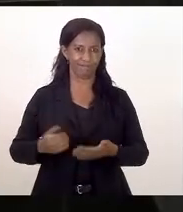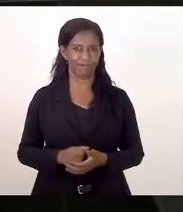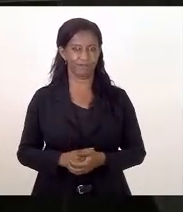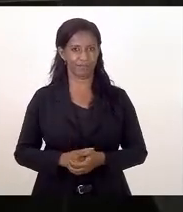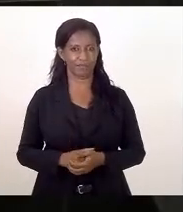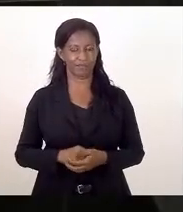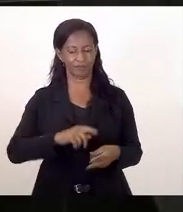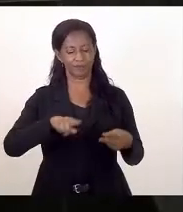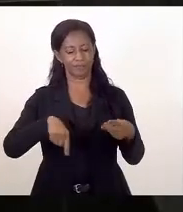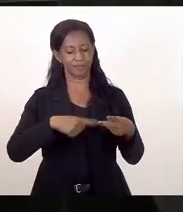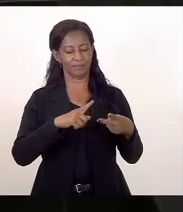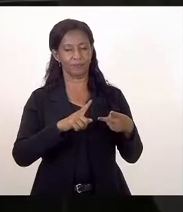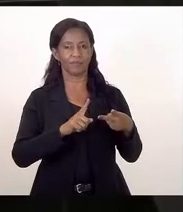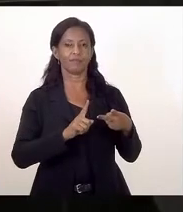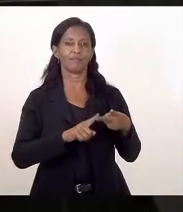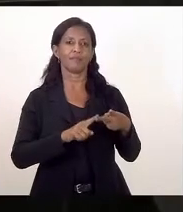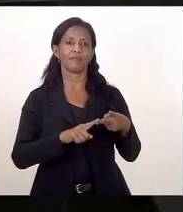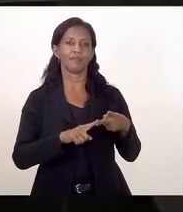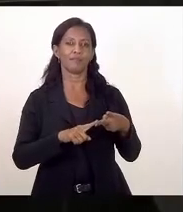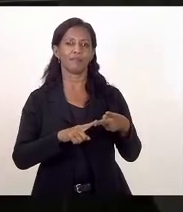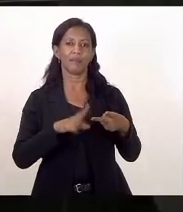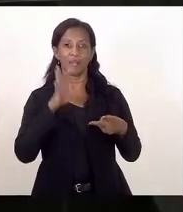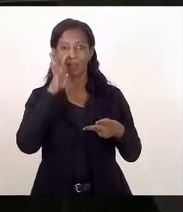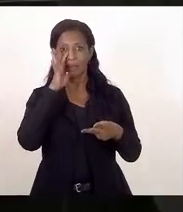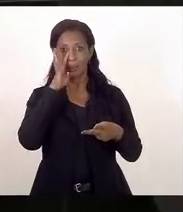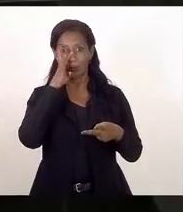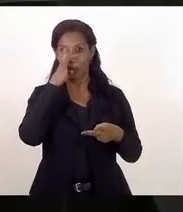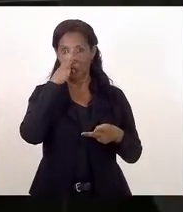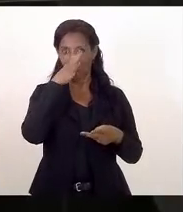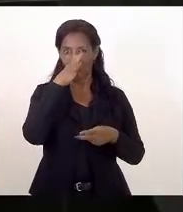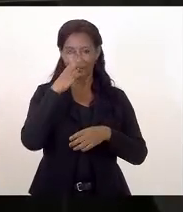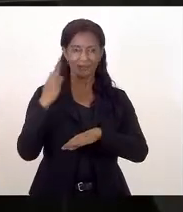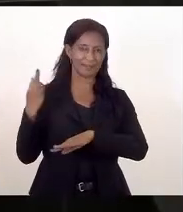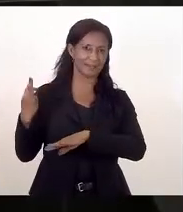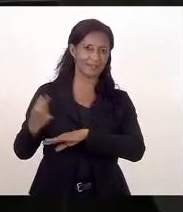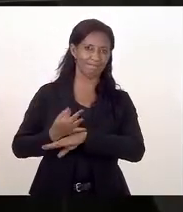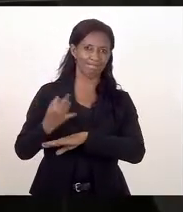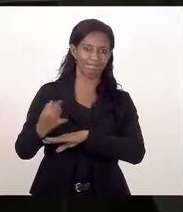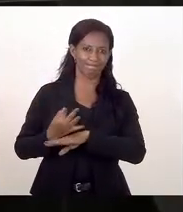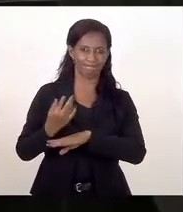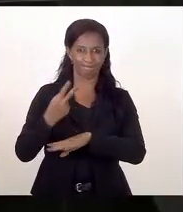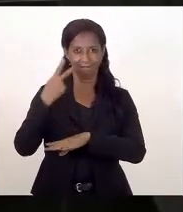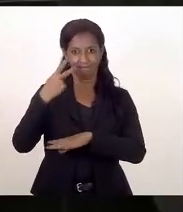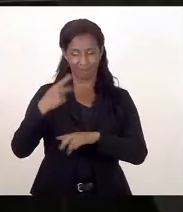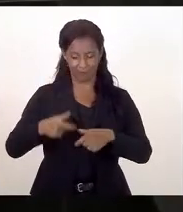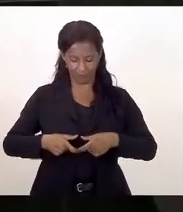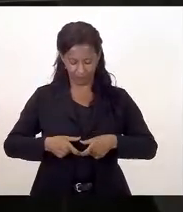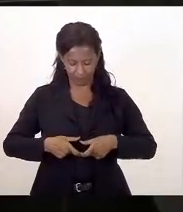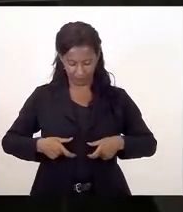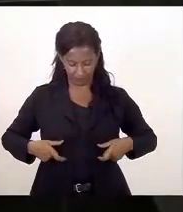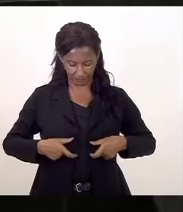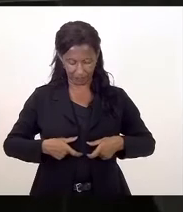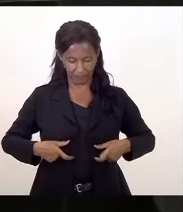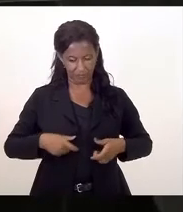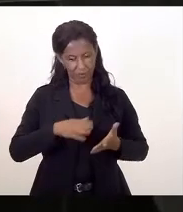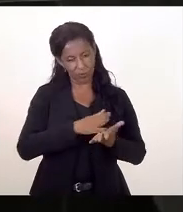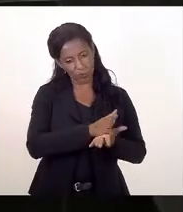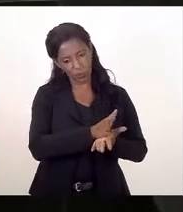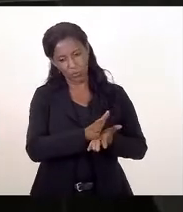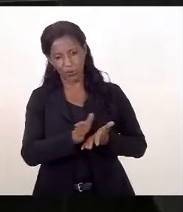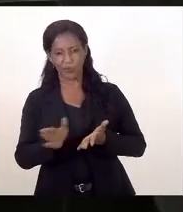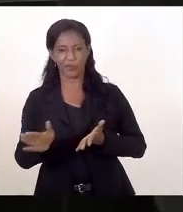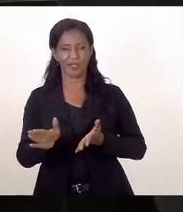A segunda é persistência, para não desviarmos dos nossos